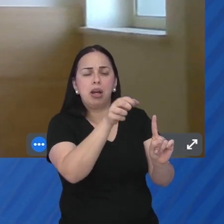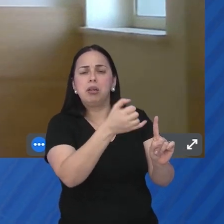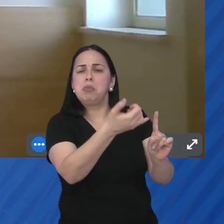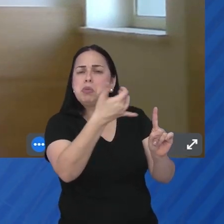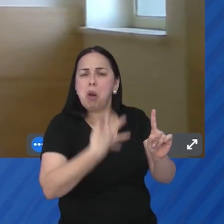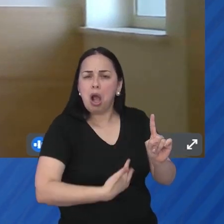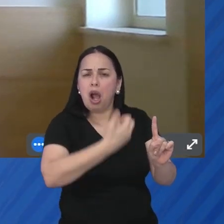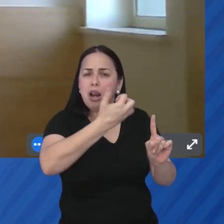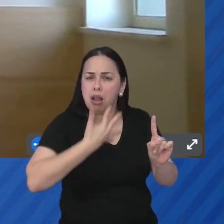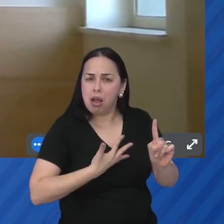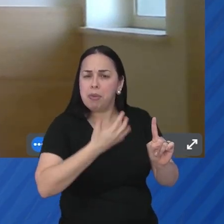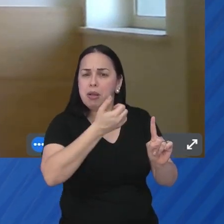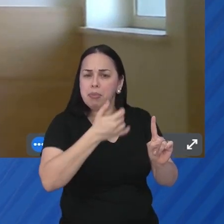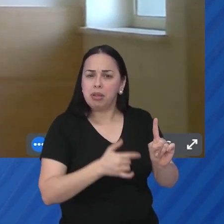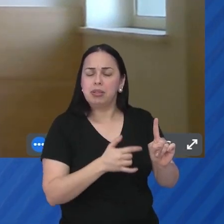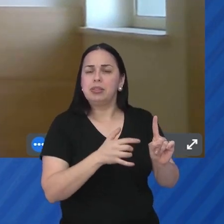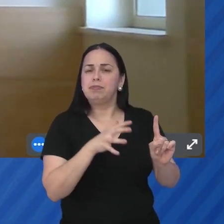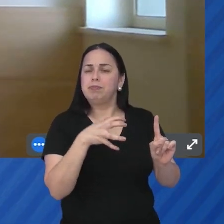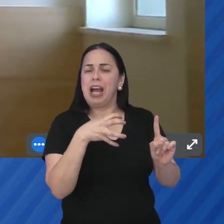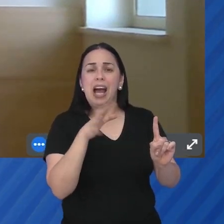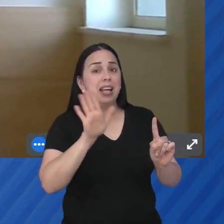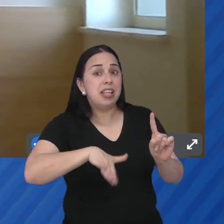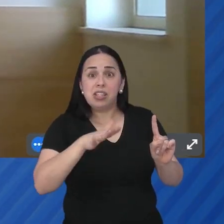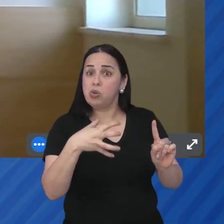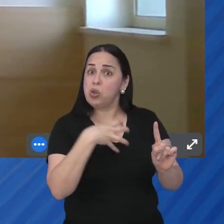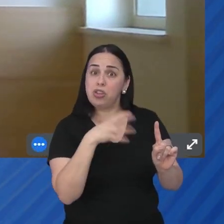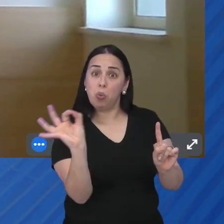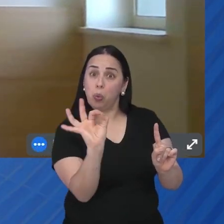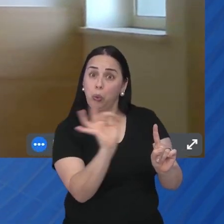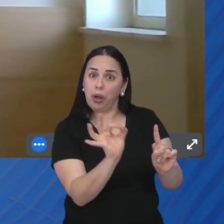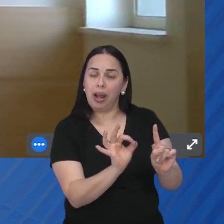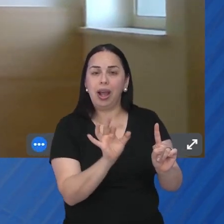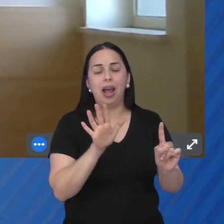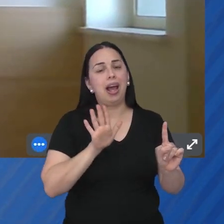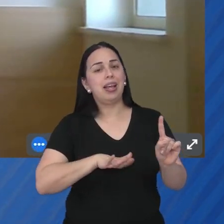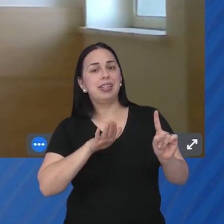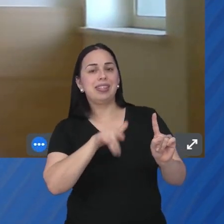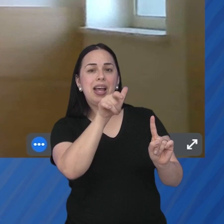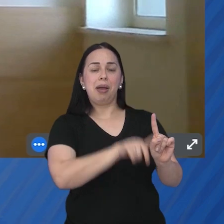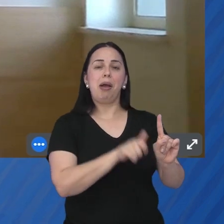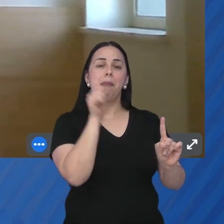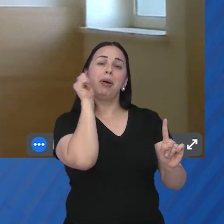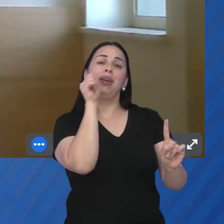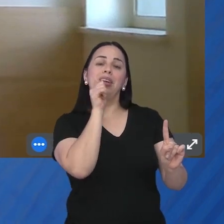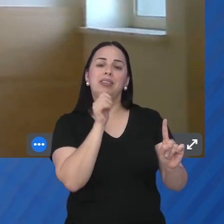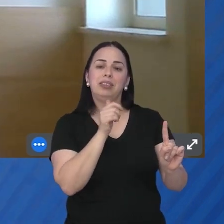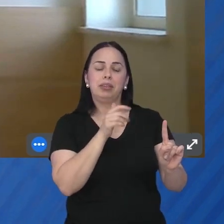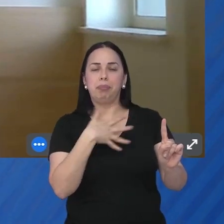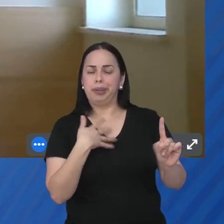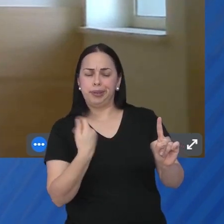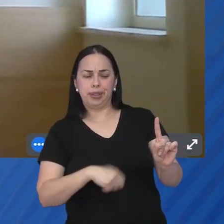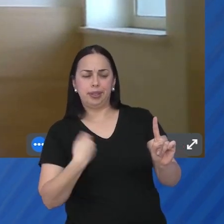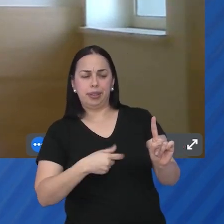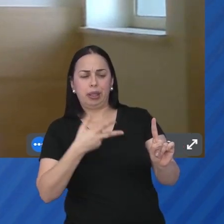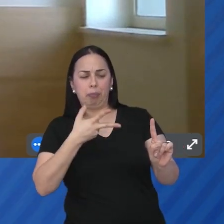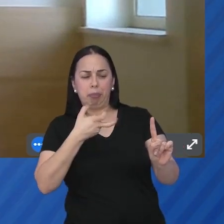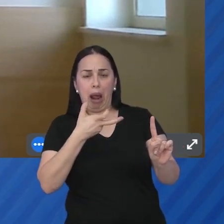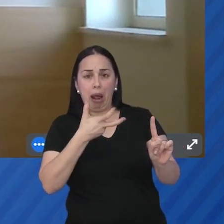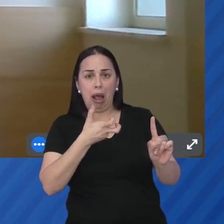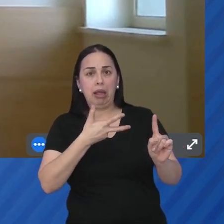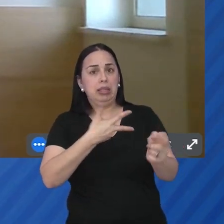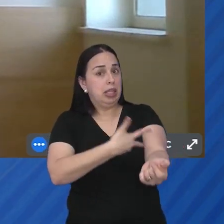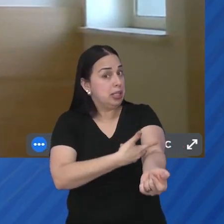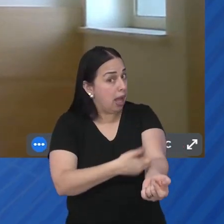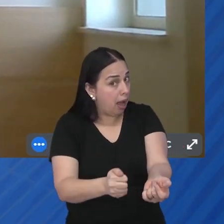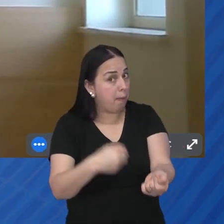Valorize as hipertensões, mesmo que leves e assintomáticas. Isso significa, às vezes, essa mulher precisa ser